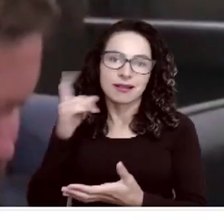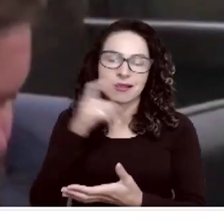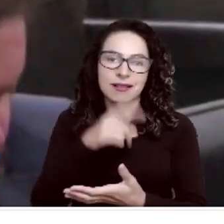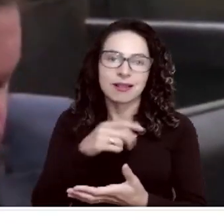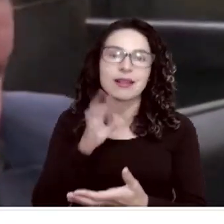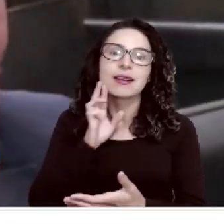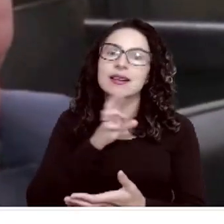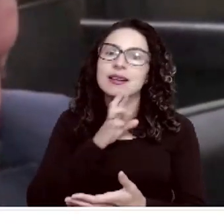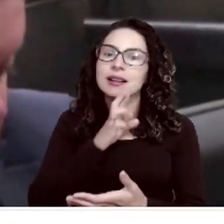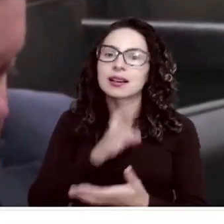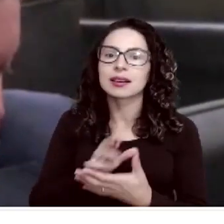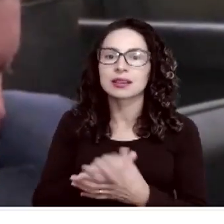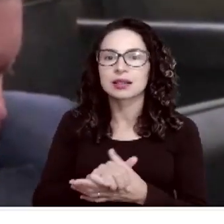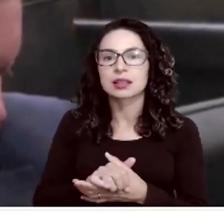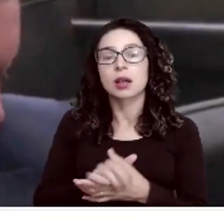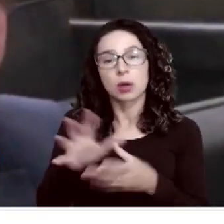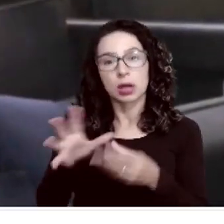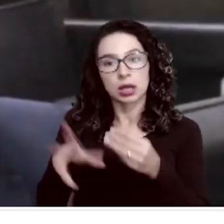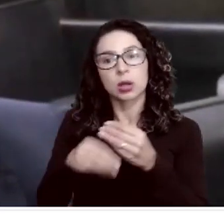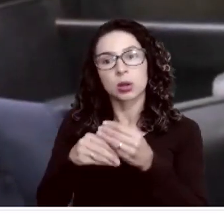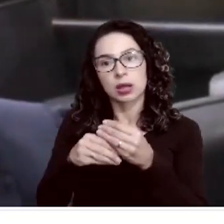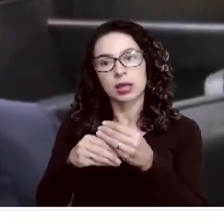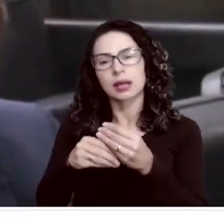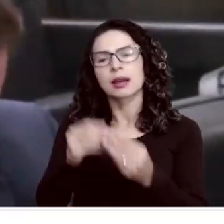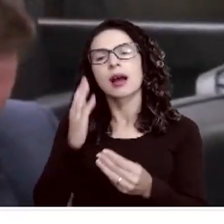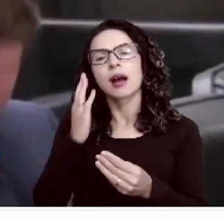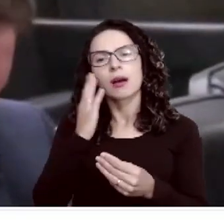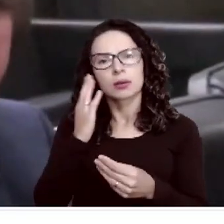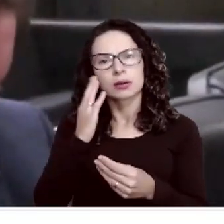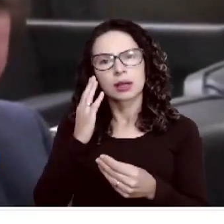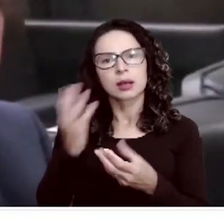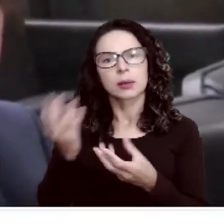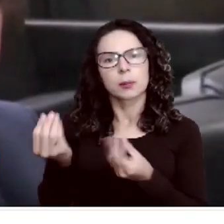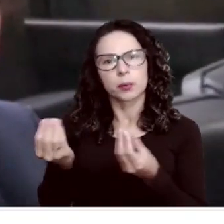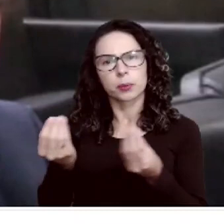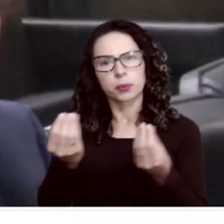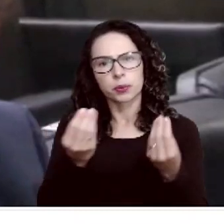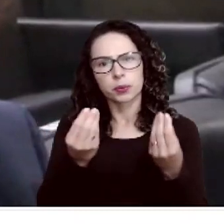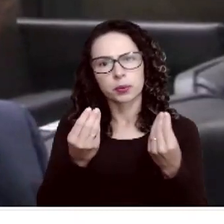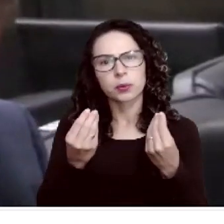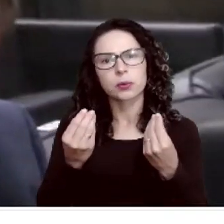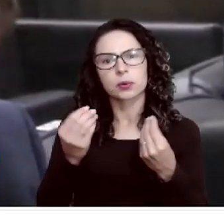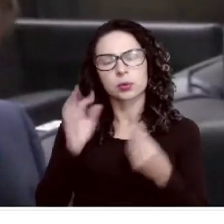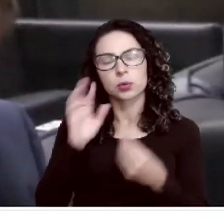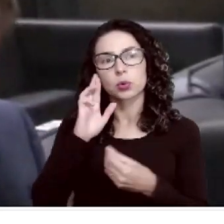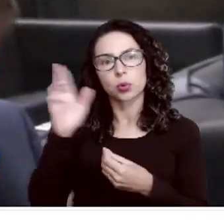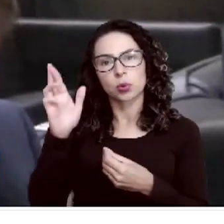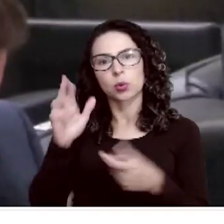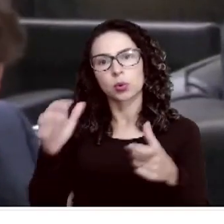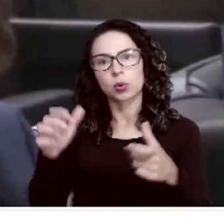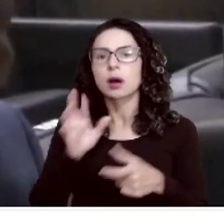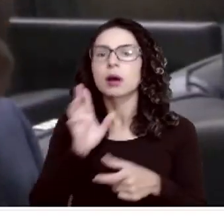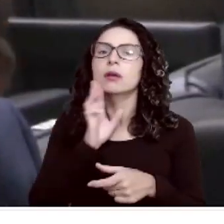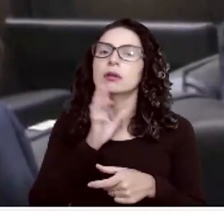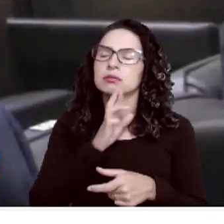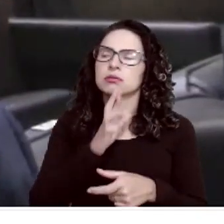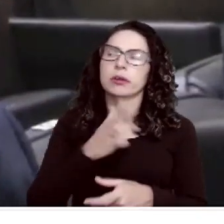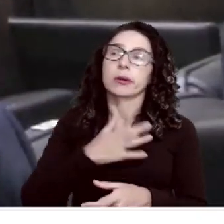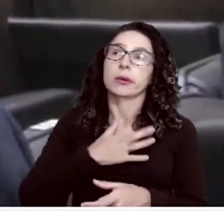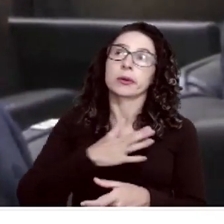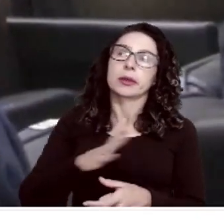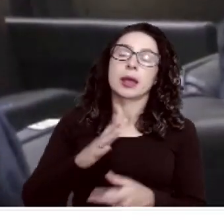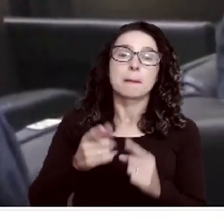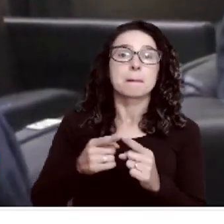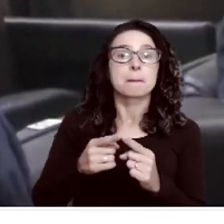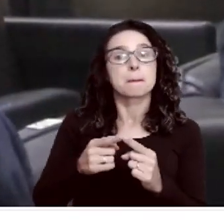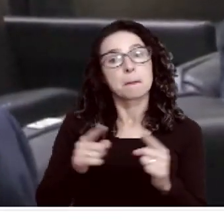podia incluir isso. Eu sei que muitos que são donos de estabelecimento talvez não vão gostar muito da ideia, mas é